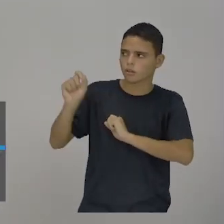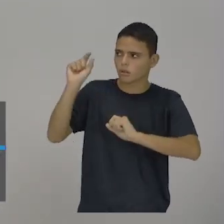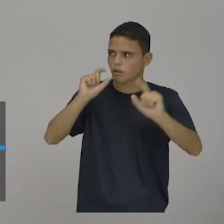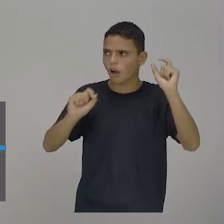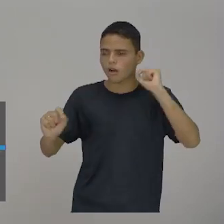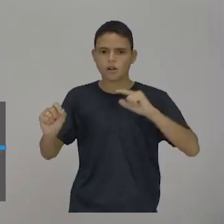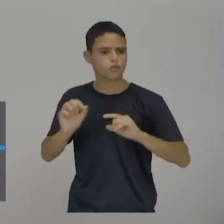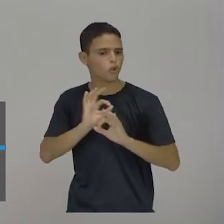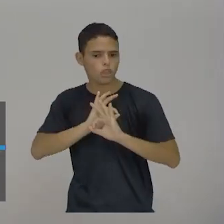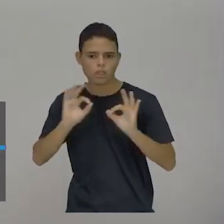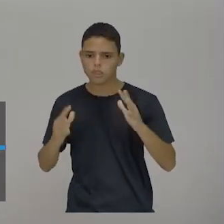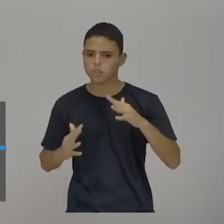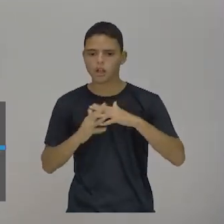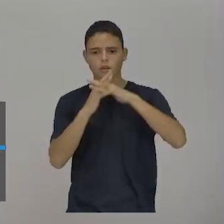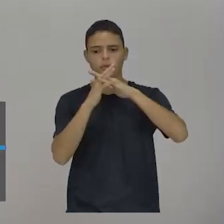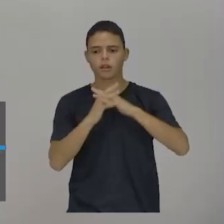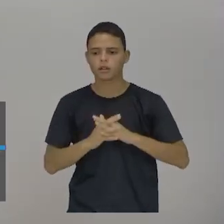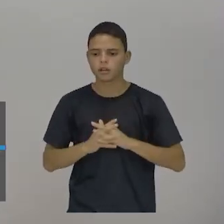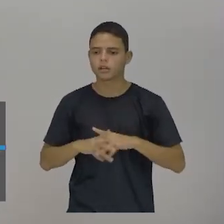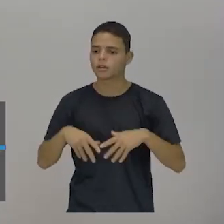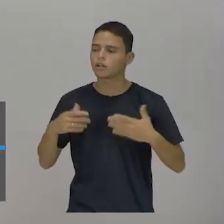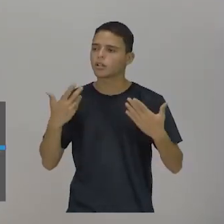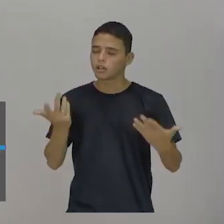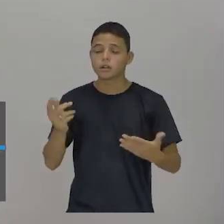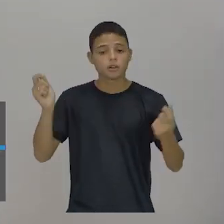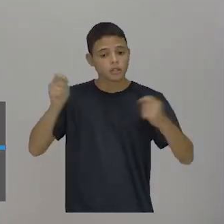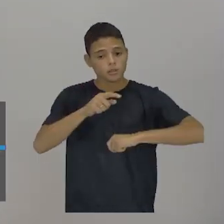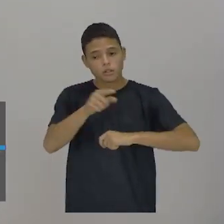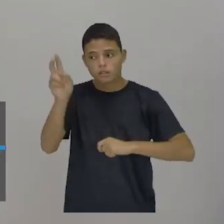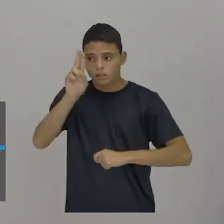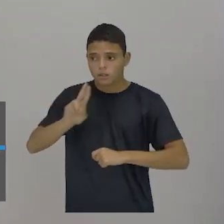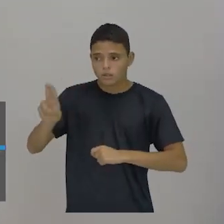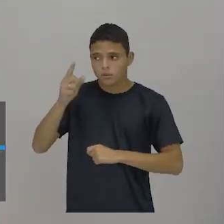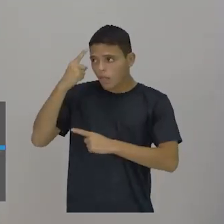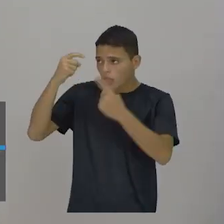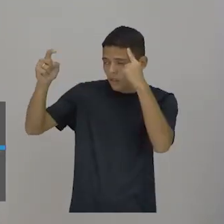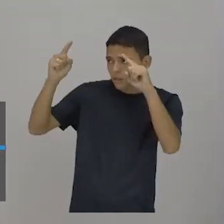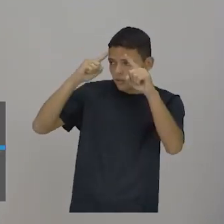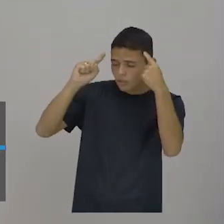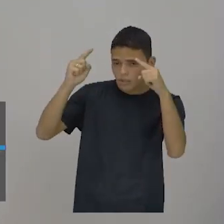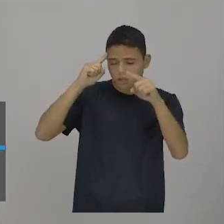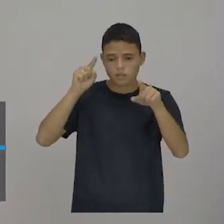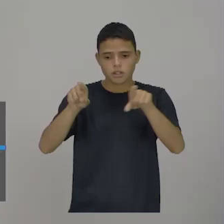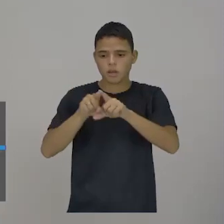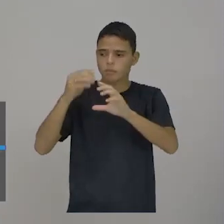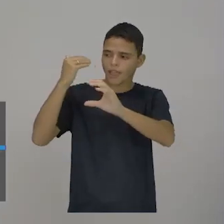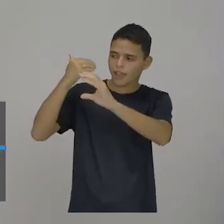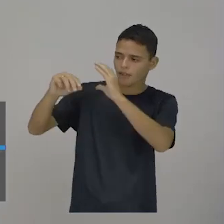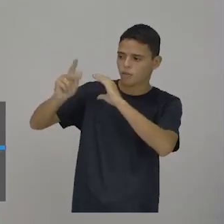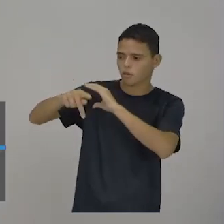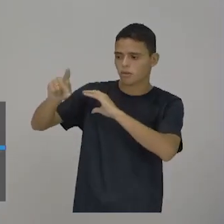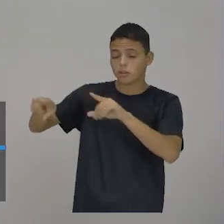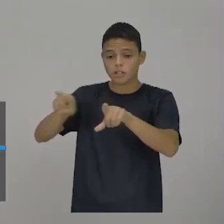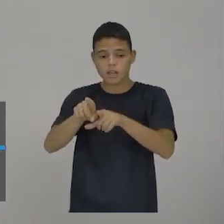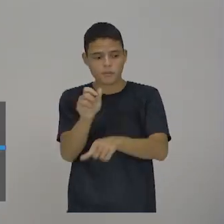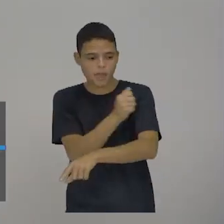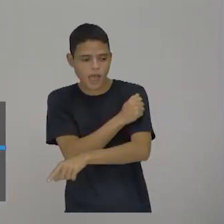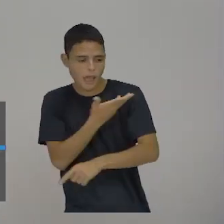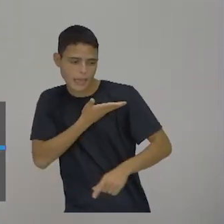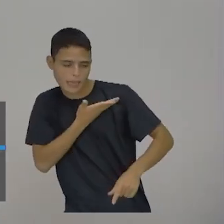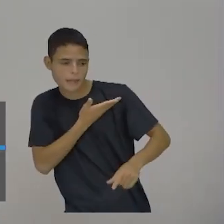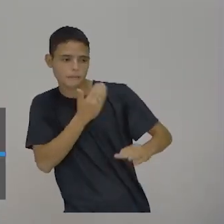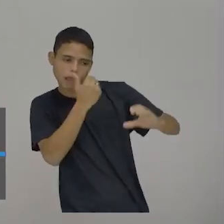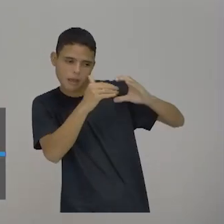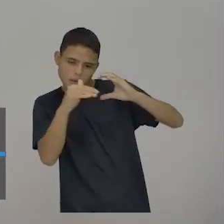ficou incrível. Então, assim, dá para usar a criatividade, façam aí os textos de vocês e também envie para o seu professor, para os seus colegas nas redes sociais e também para